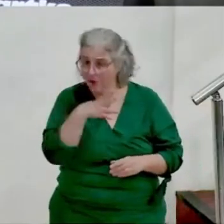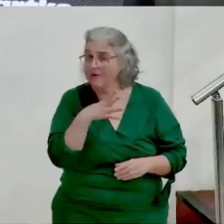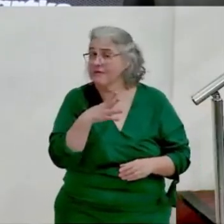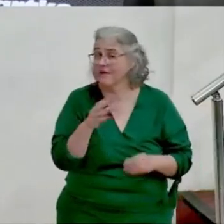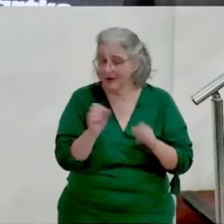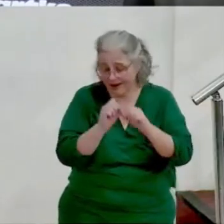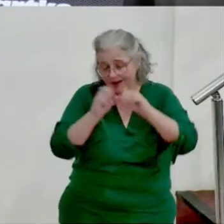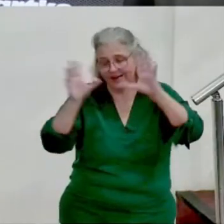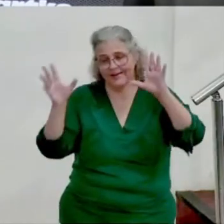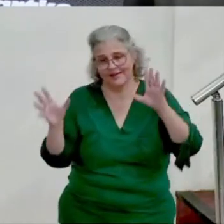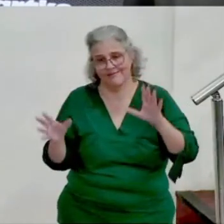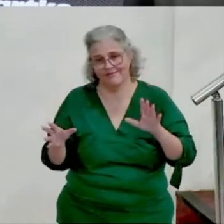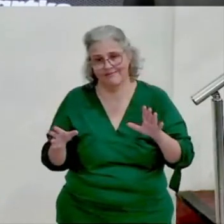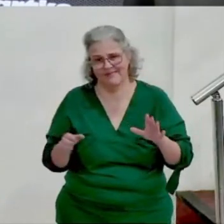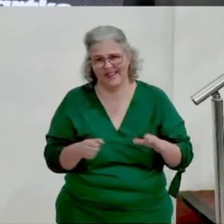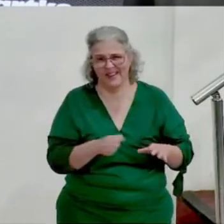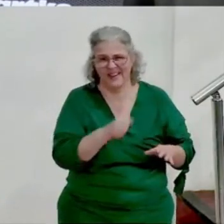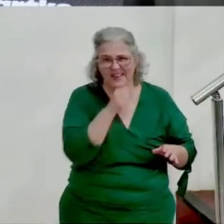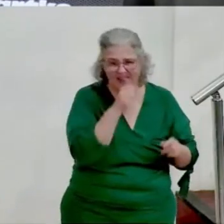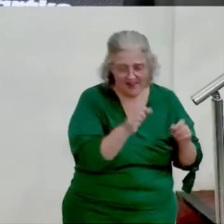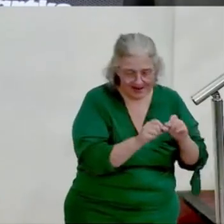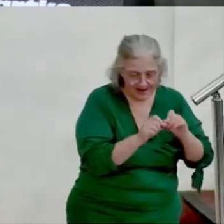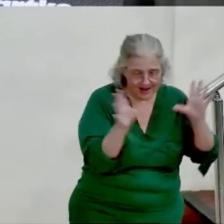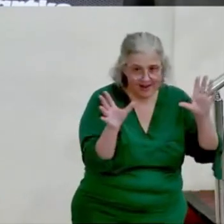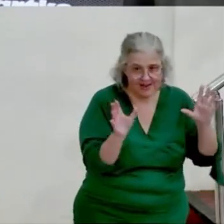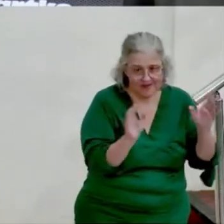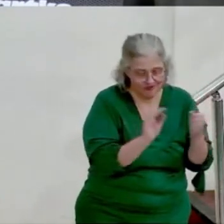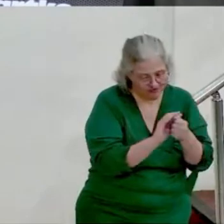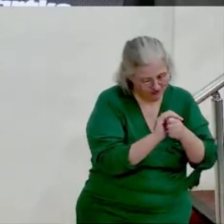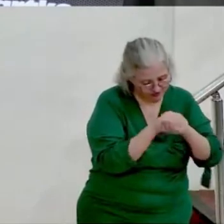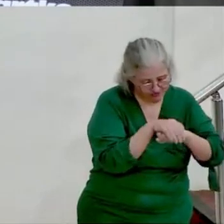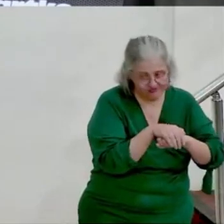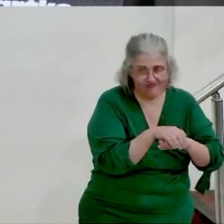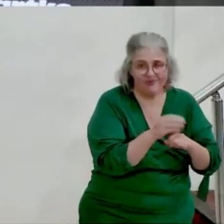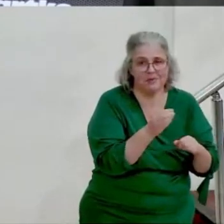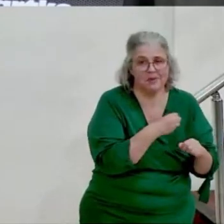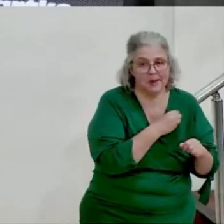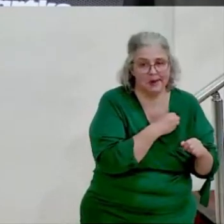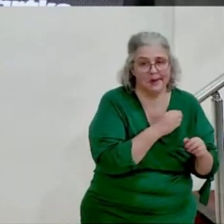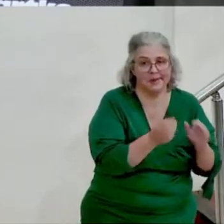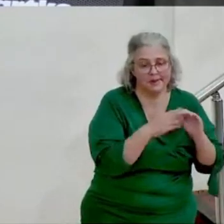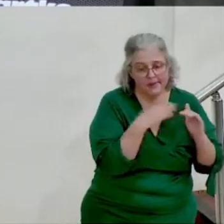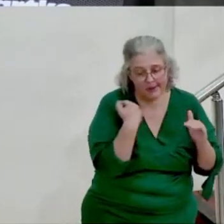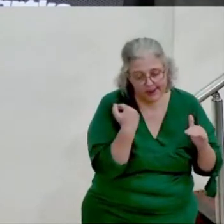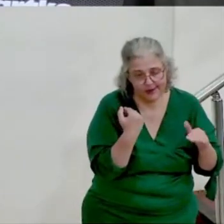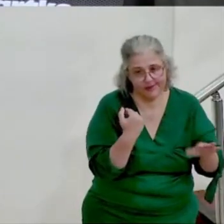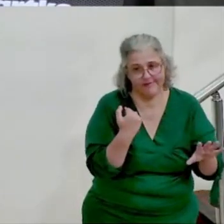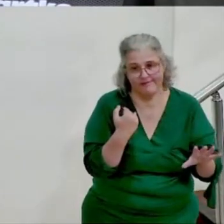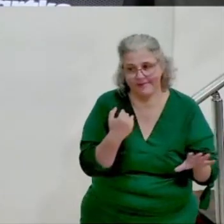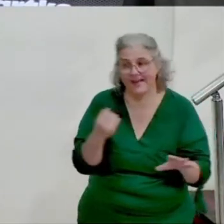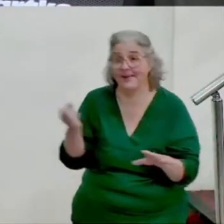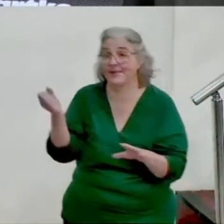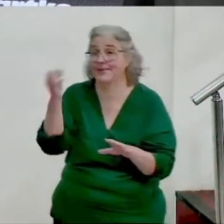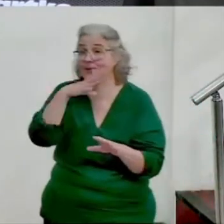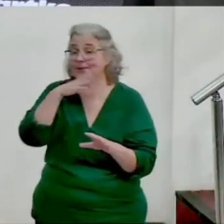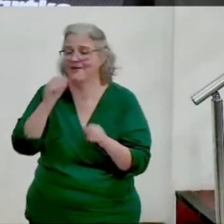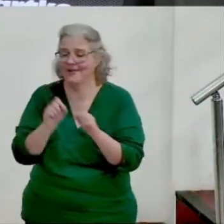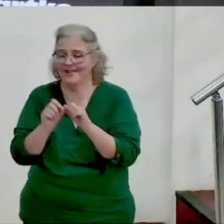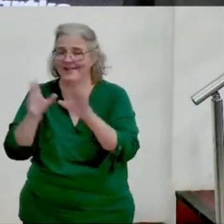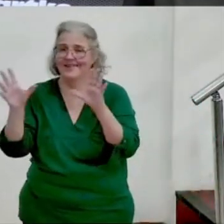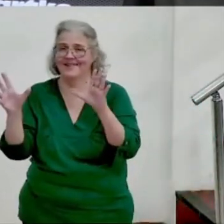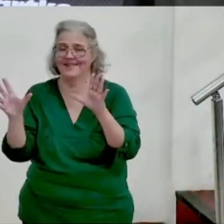A velha criação está nas trevas do pecado e da morte. E a nova criação,